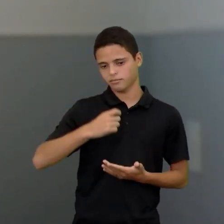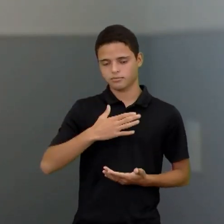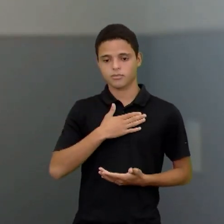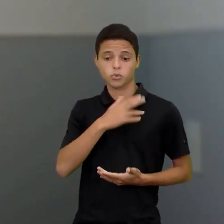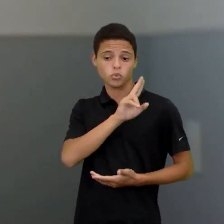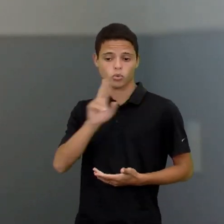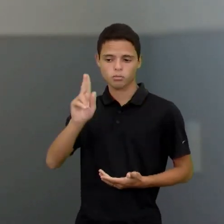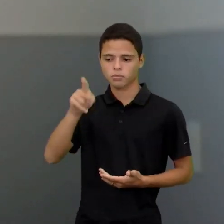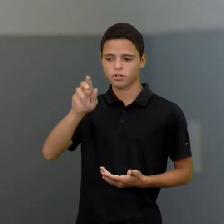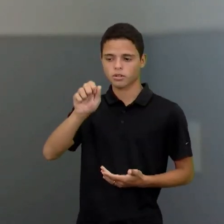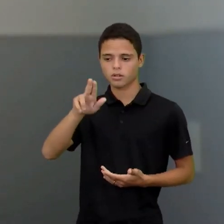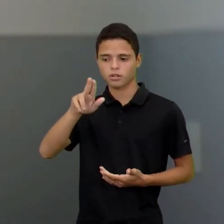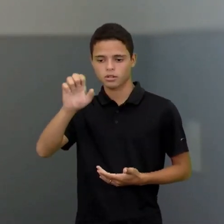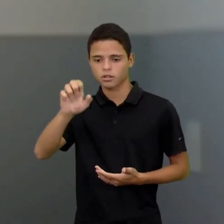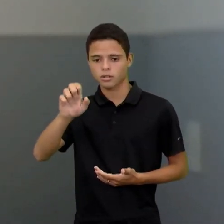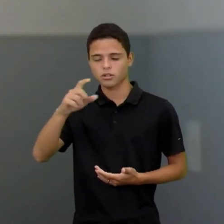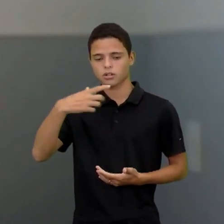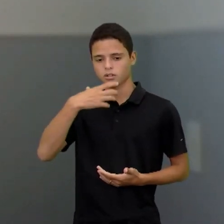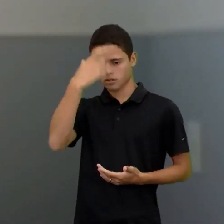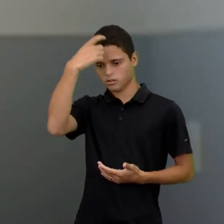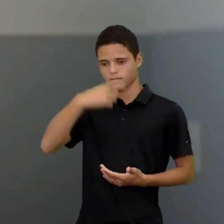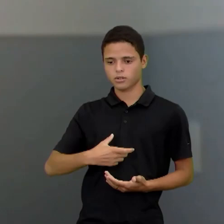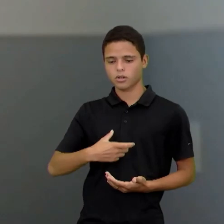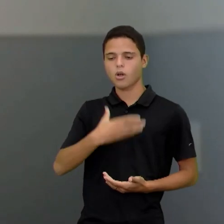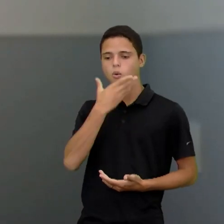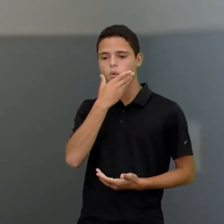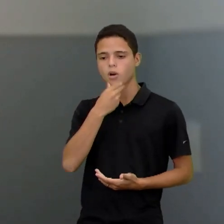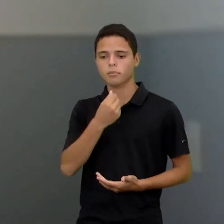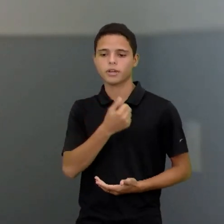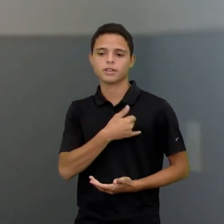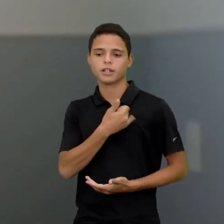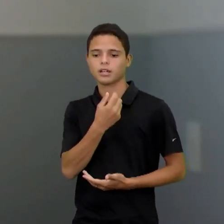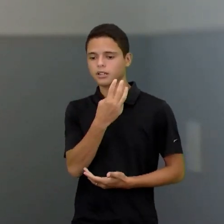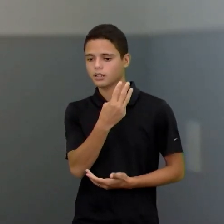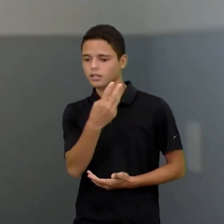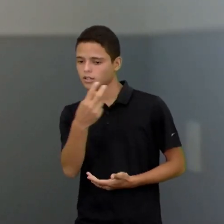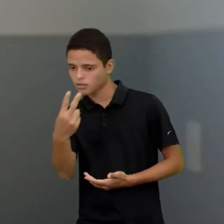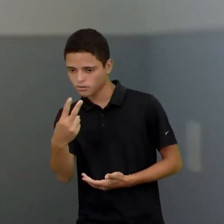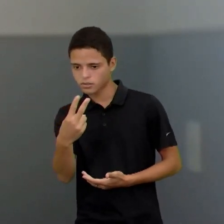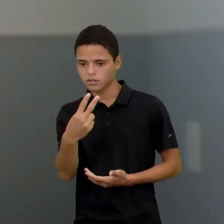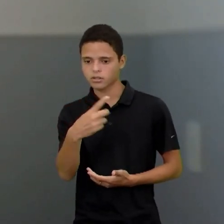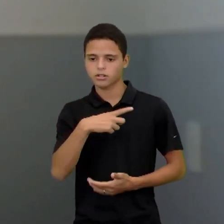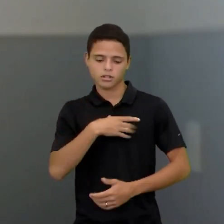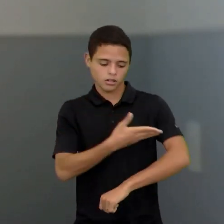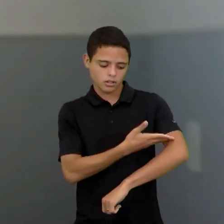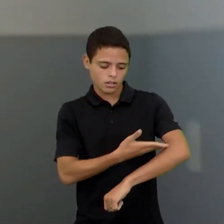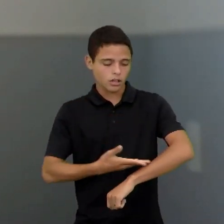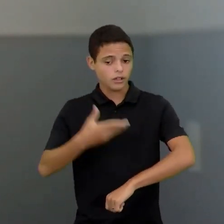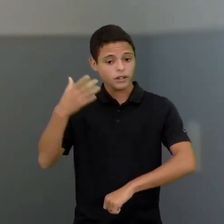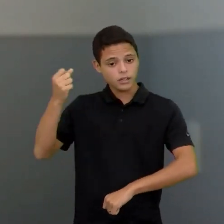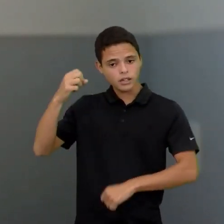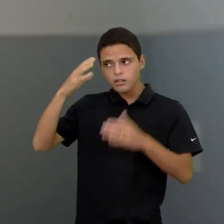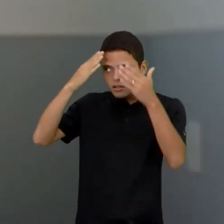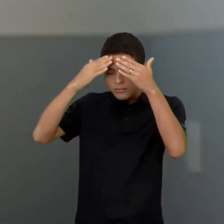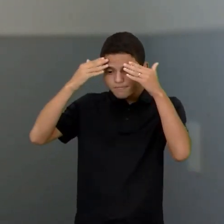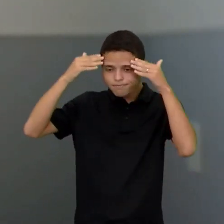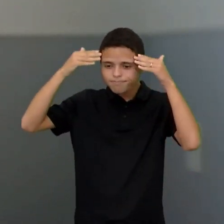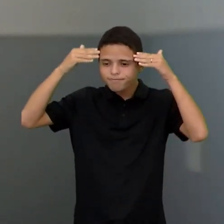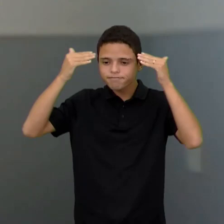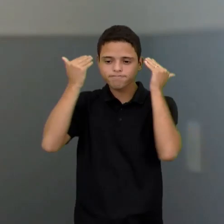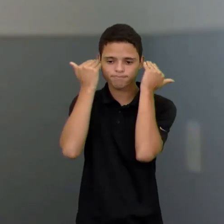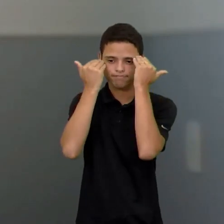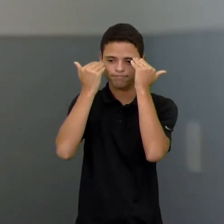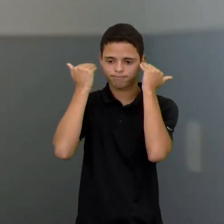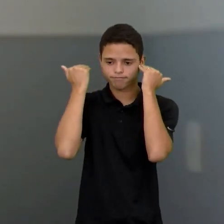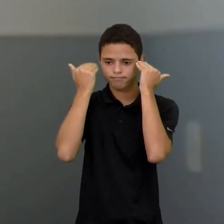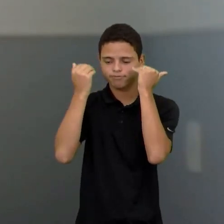Cauê, eu sou um homem de 32 anos, eu tenho uma pele clara, cabelo curto,